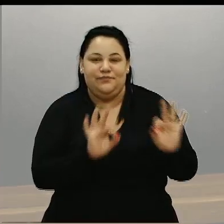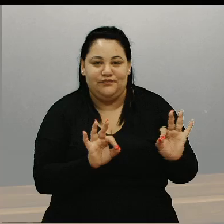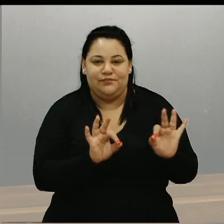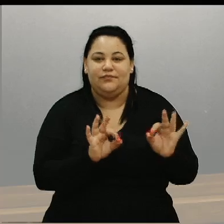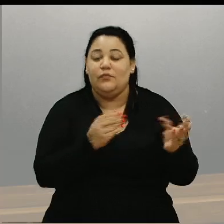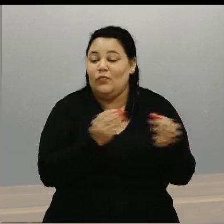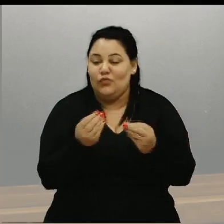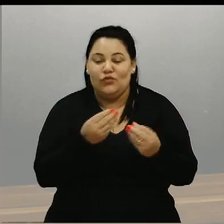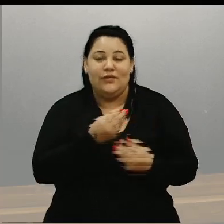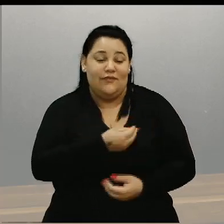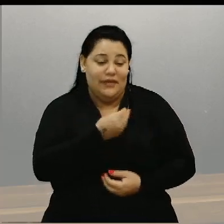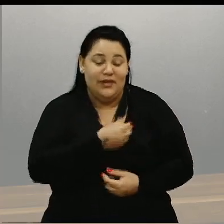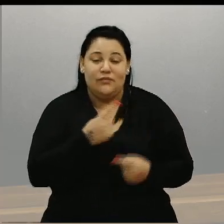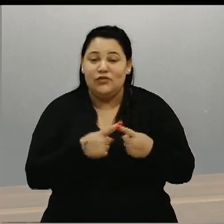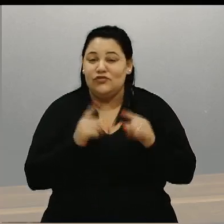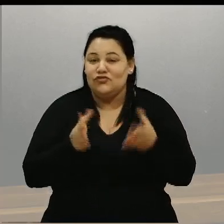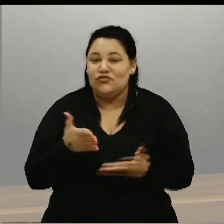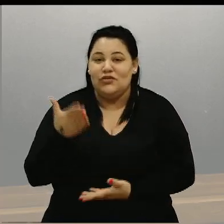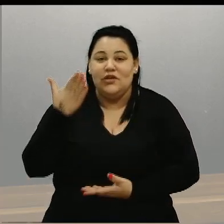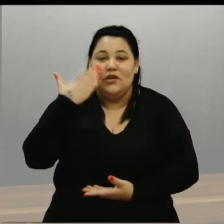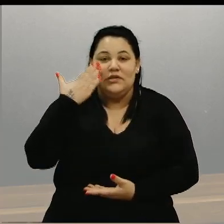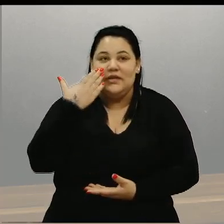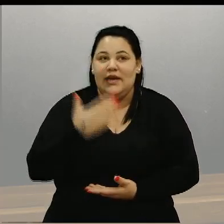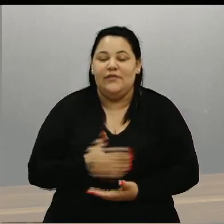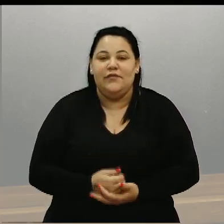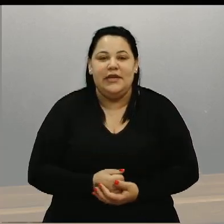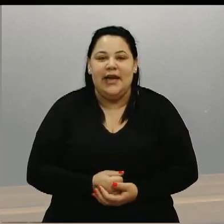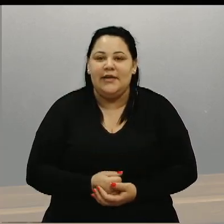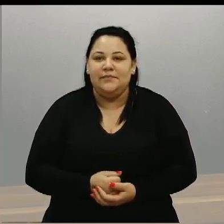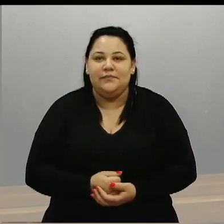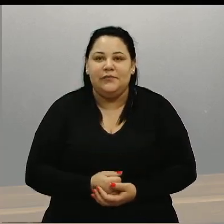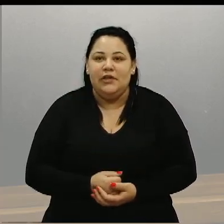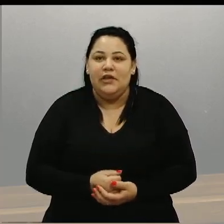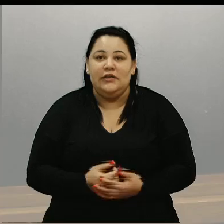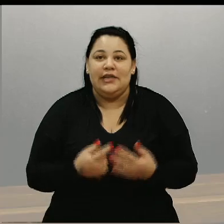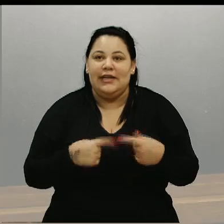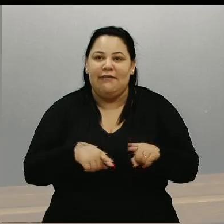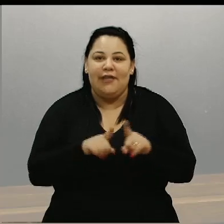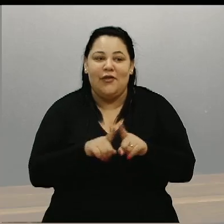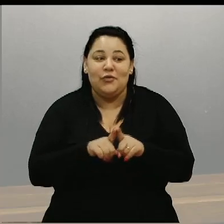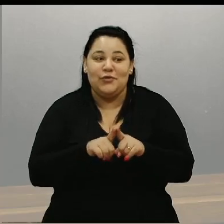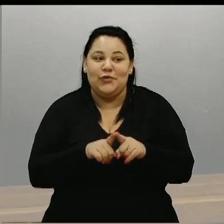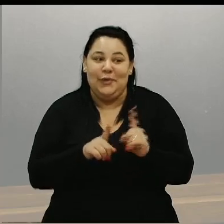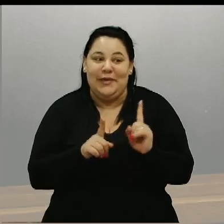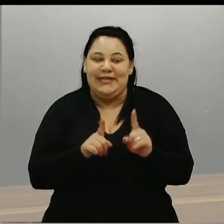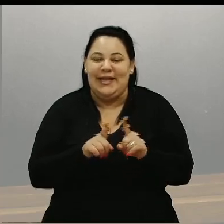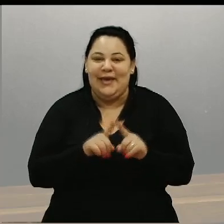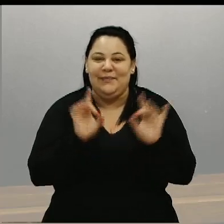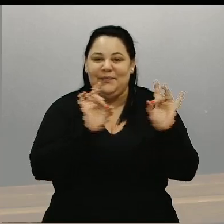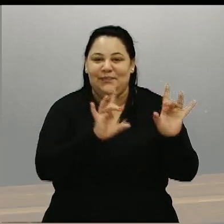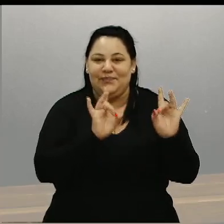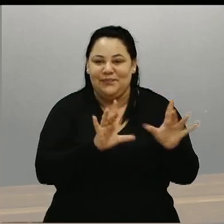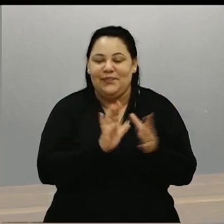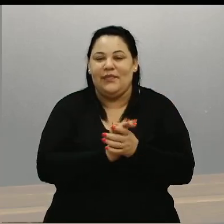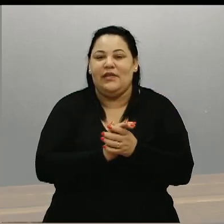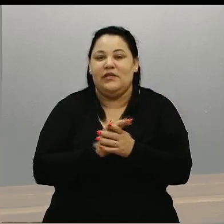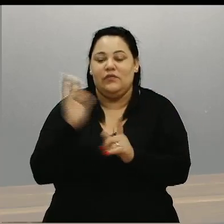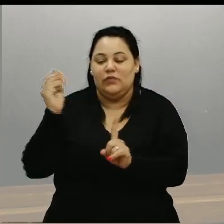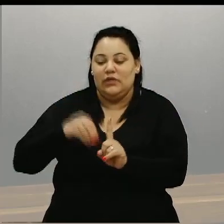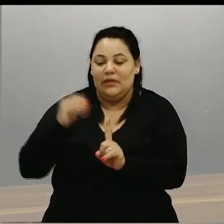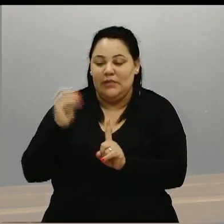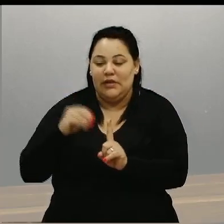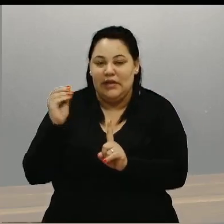a gente sabe o que é para aquelas famílias para aqueles jovens especialmente com grande vulnerabilidade